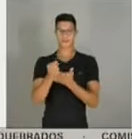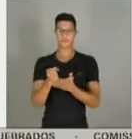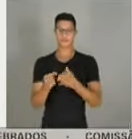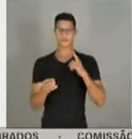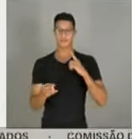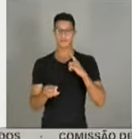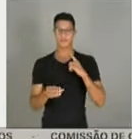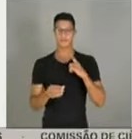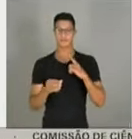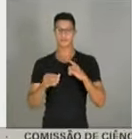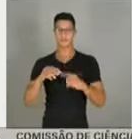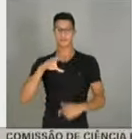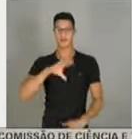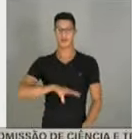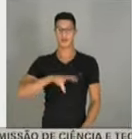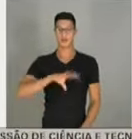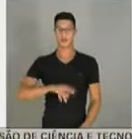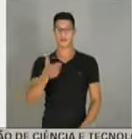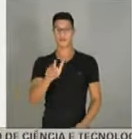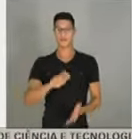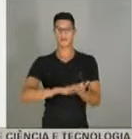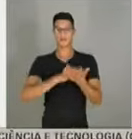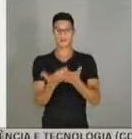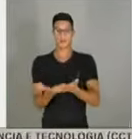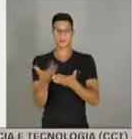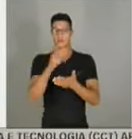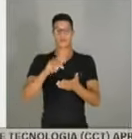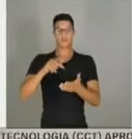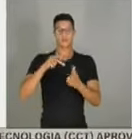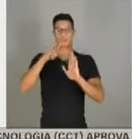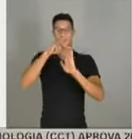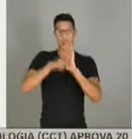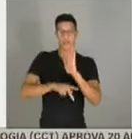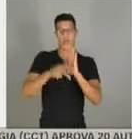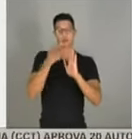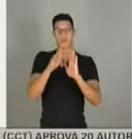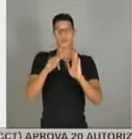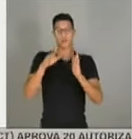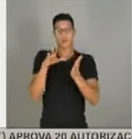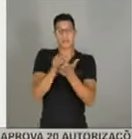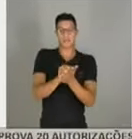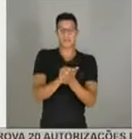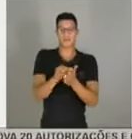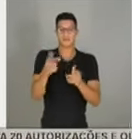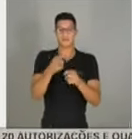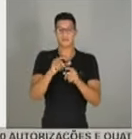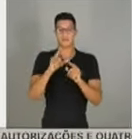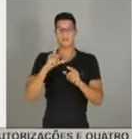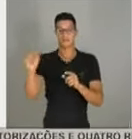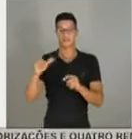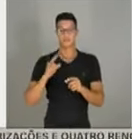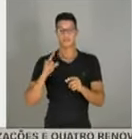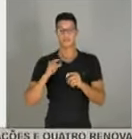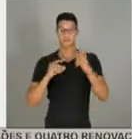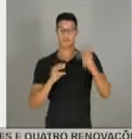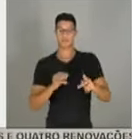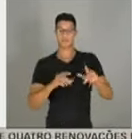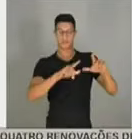em português, sem tradução, sem procuração, sem registro em cartório, saiu do